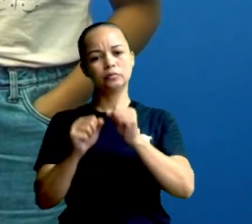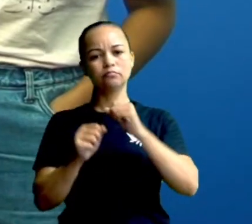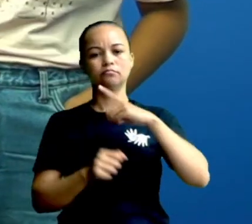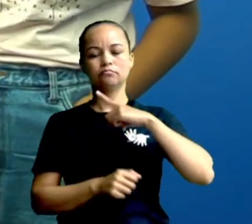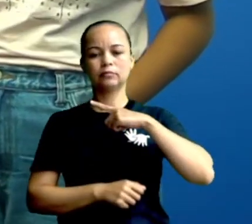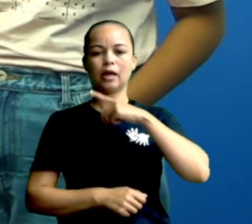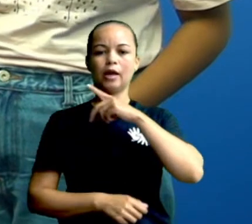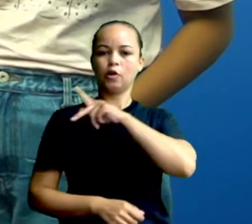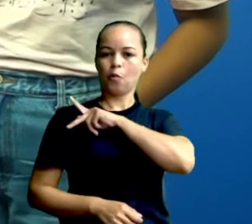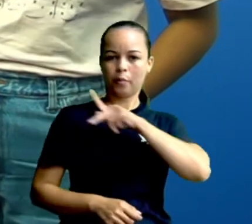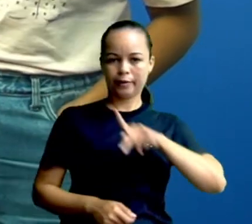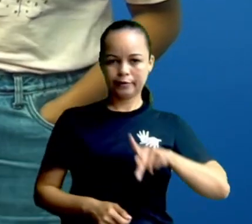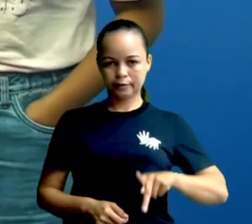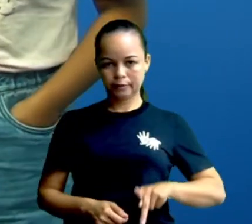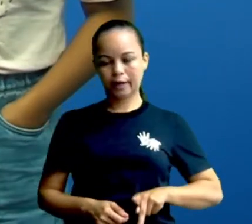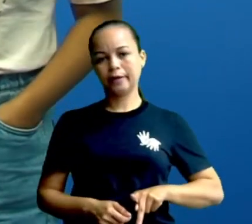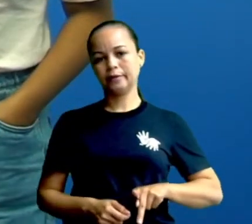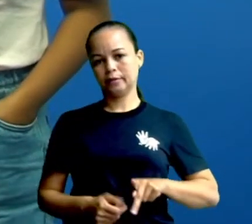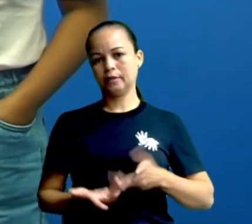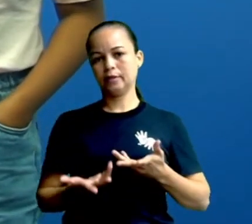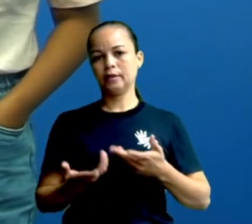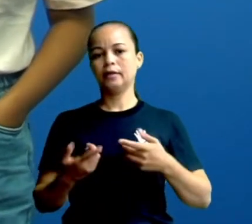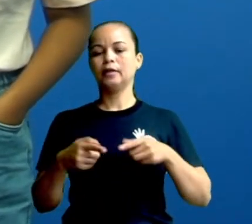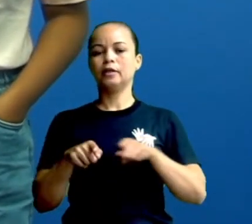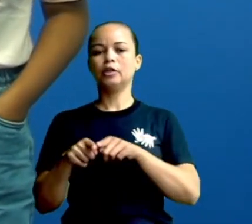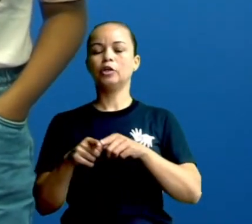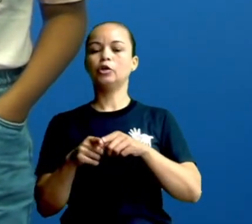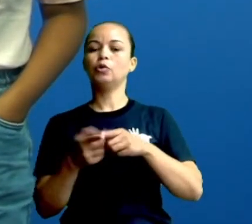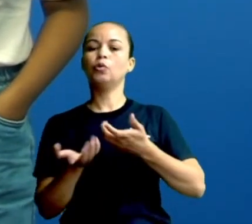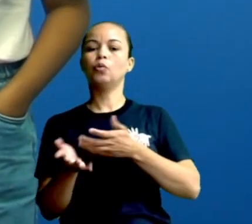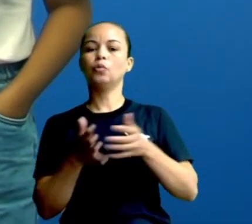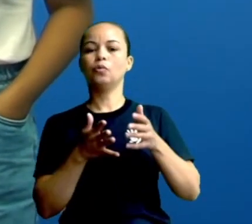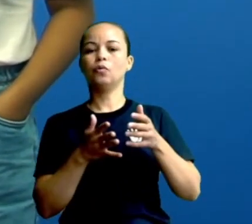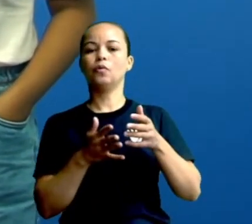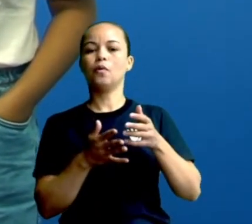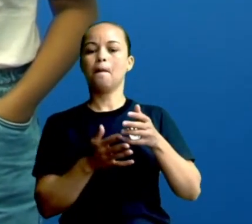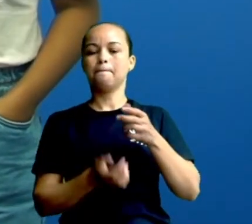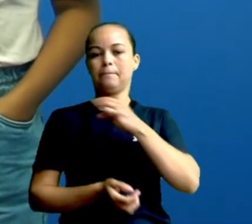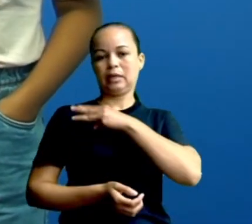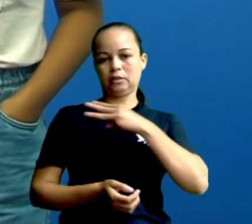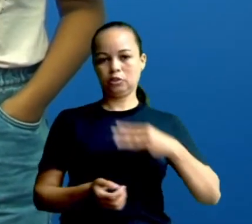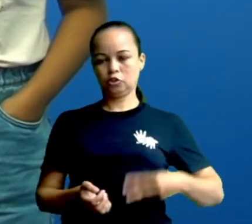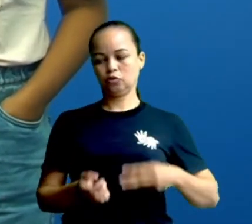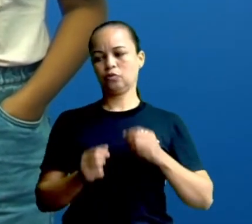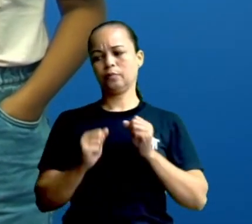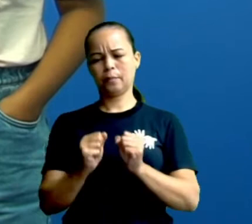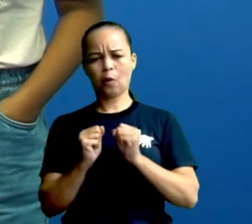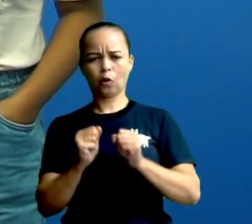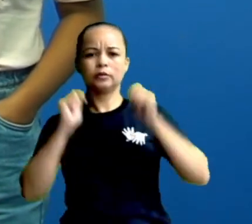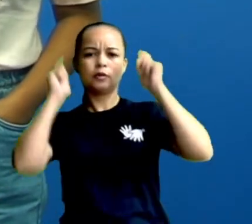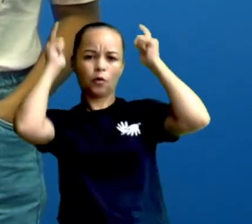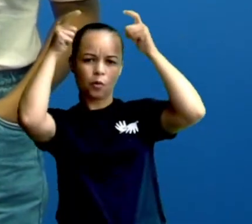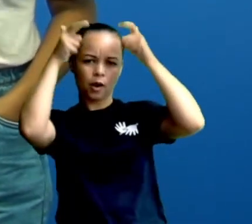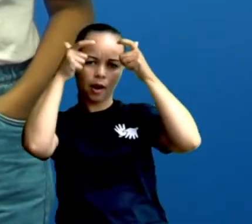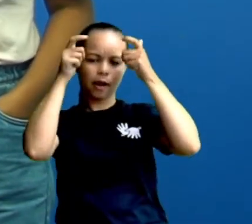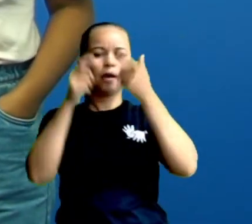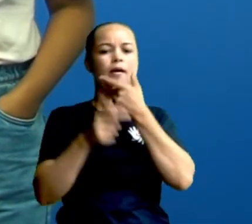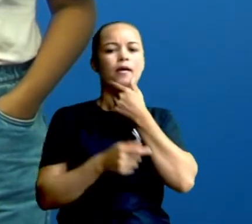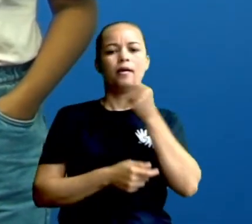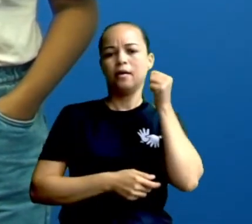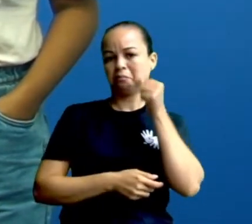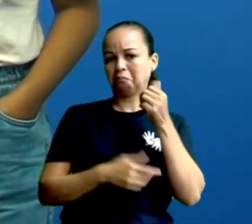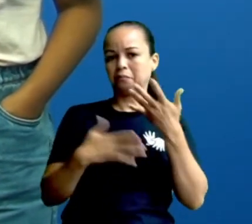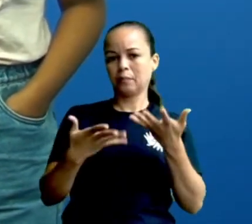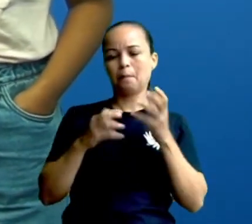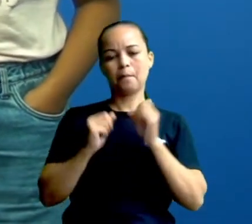então não necessariamente precisa ser um chefe de estado é um rei ou uma rainha pode ser um presidente só que